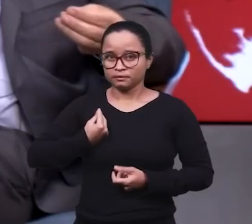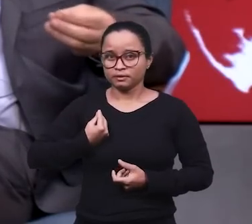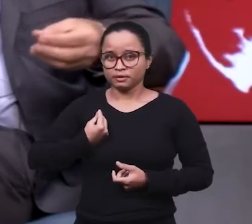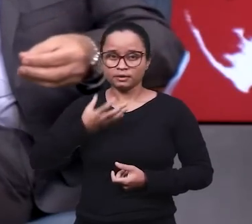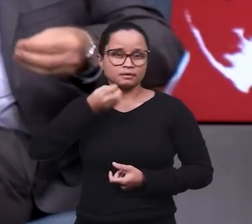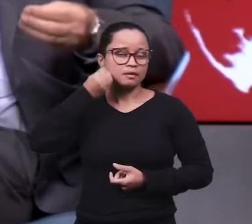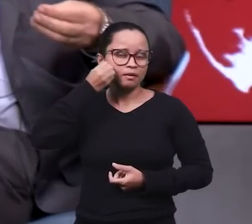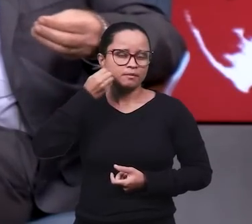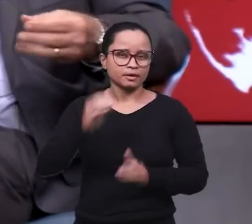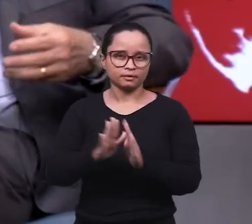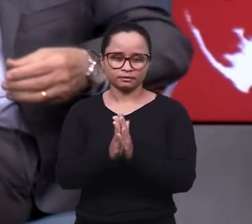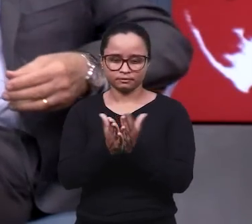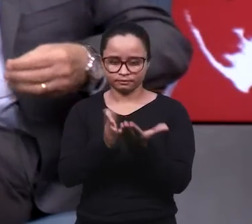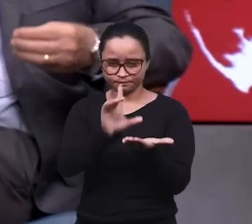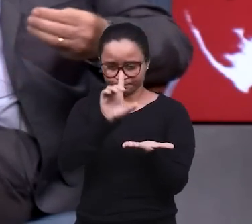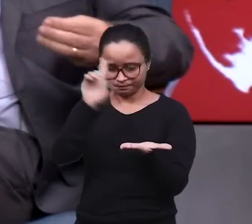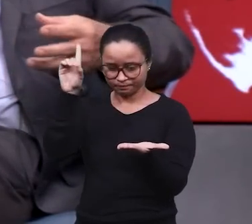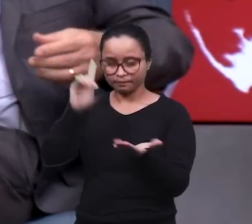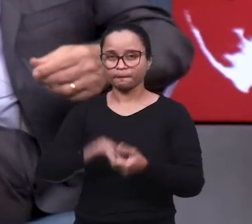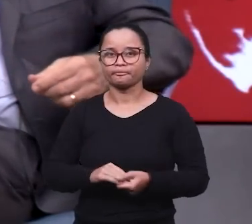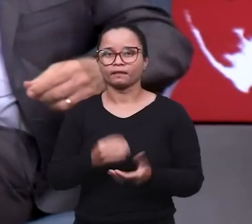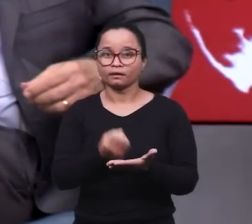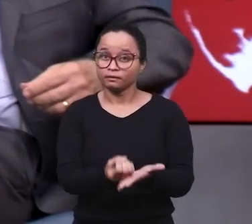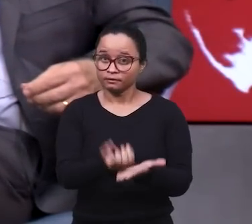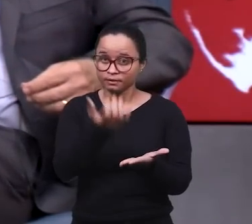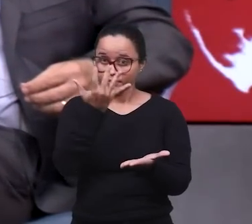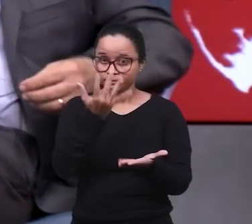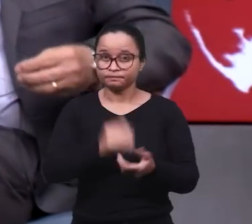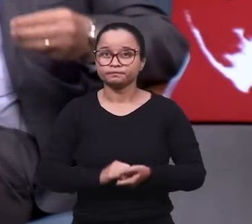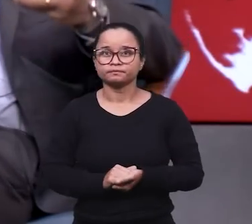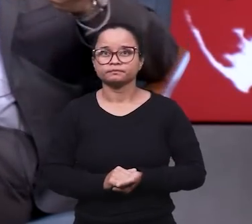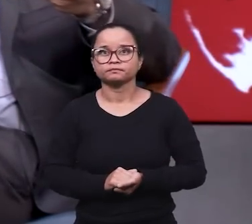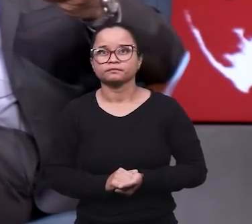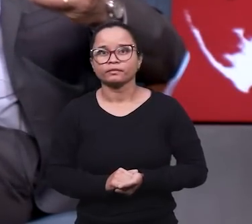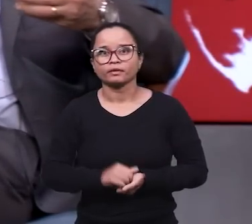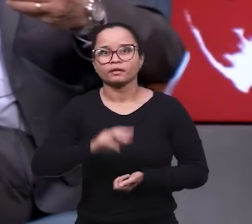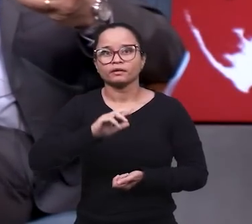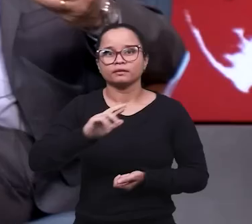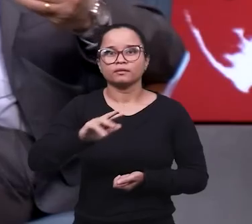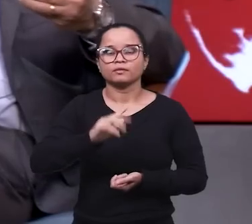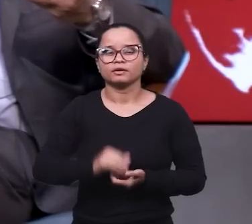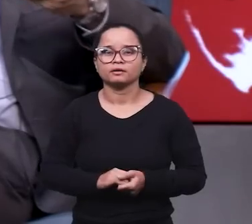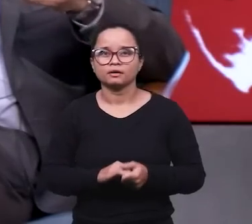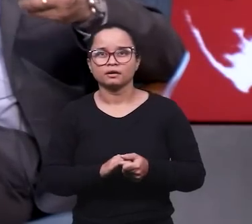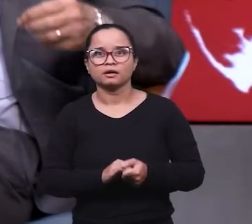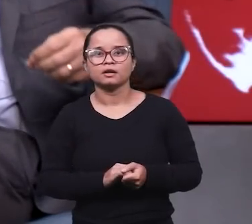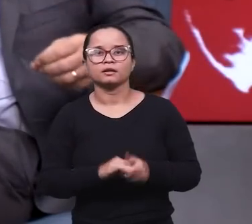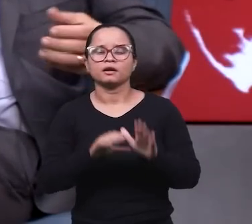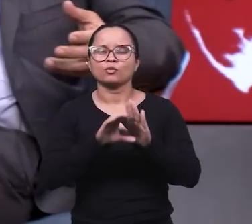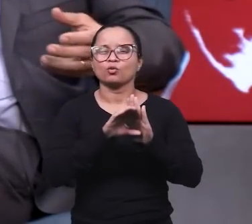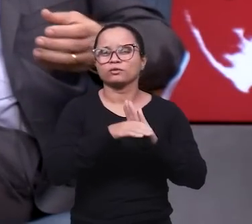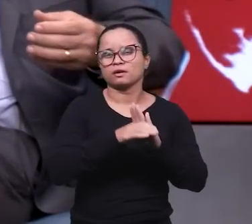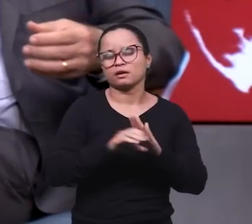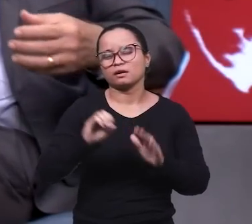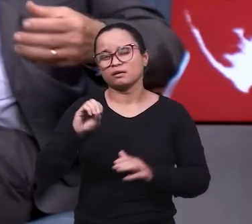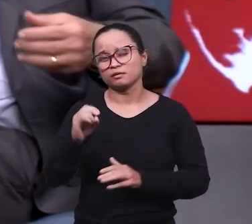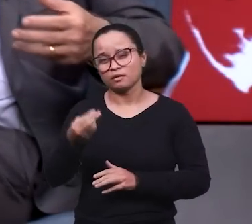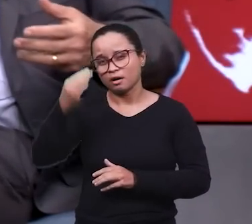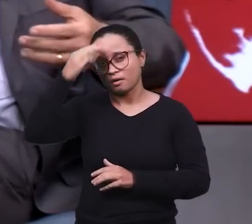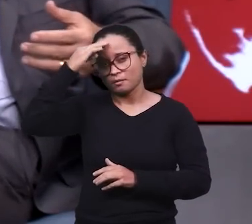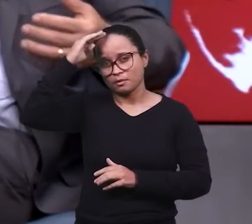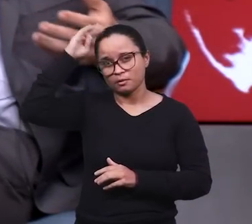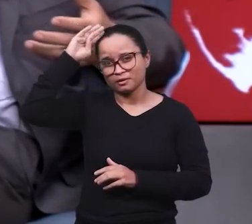a palavra, a experiência da palavra viva, que não é uma coisa conceitual ou acadêmica, mas